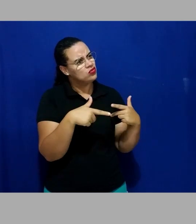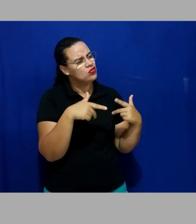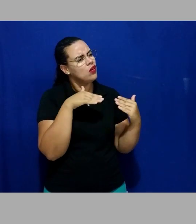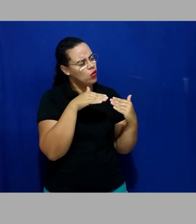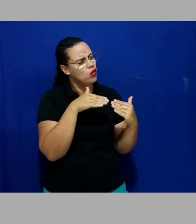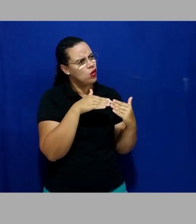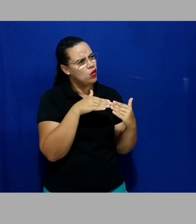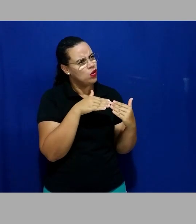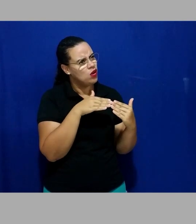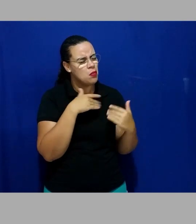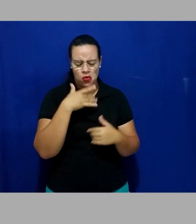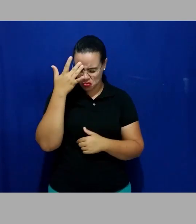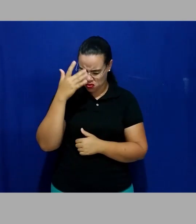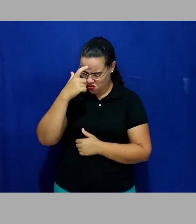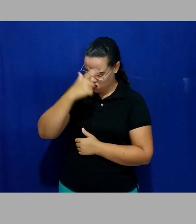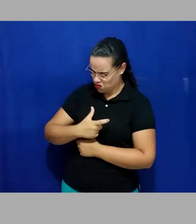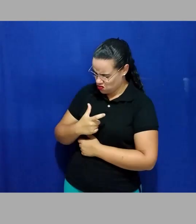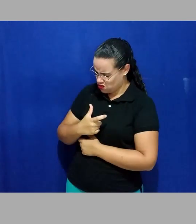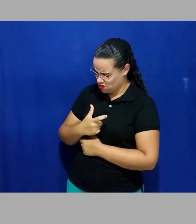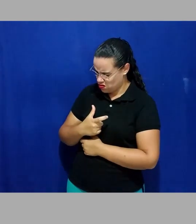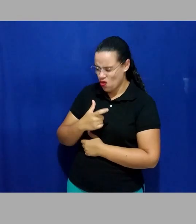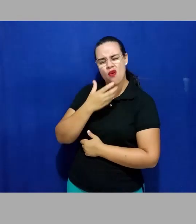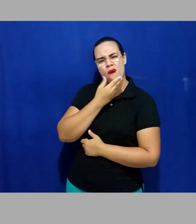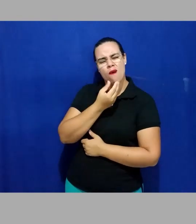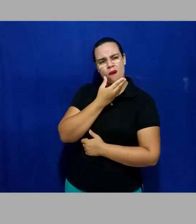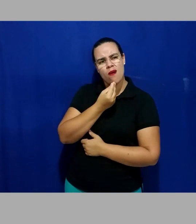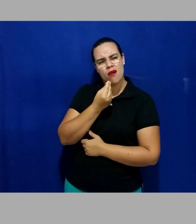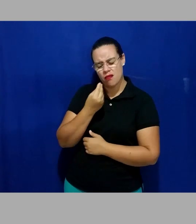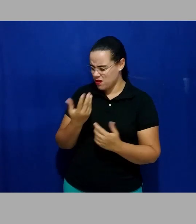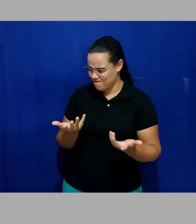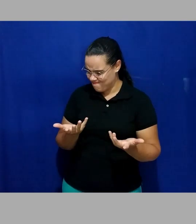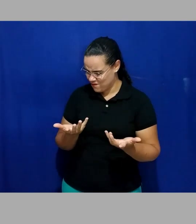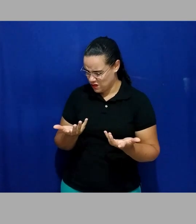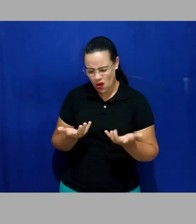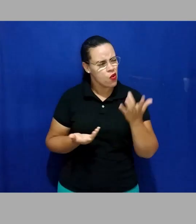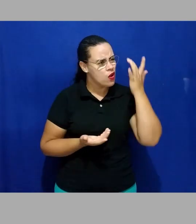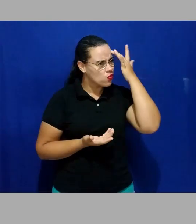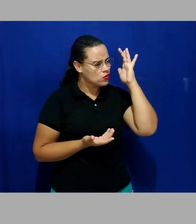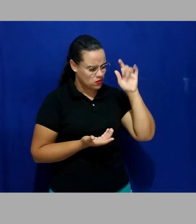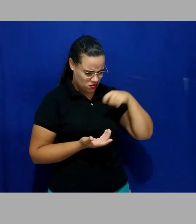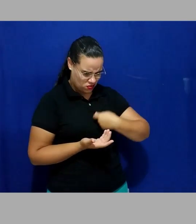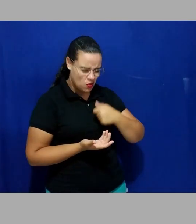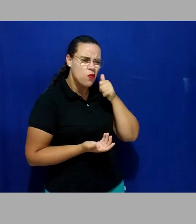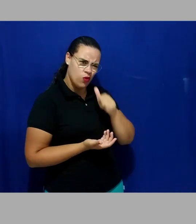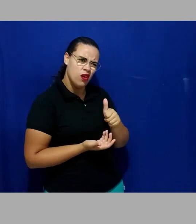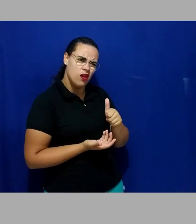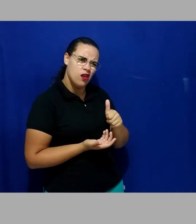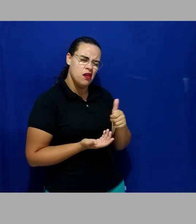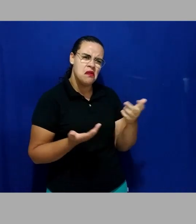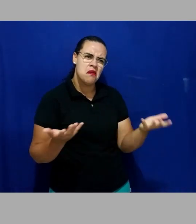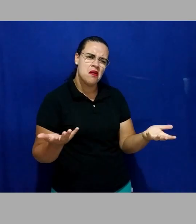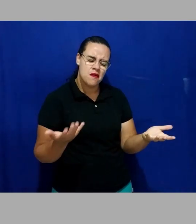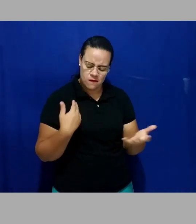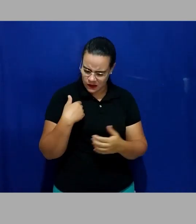binária. E ainda bem que existe essa pessoa, que eu não sei direito se é um homem, que